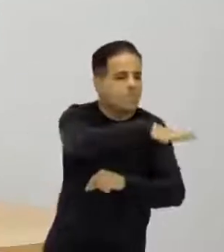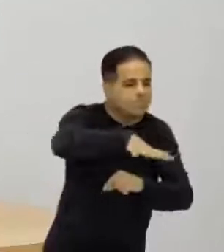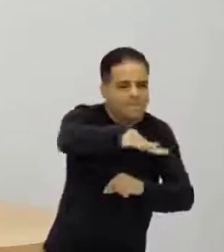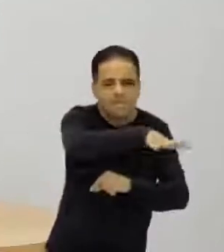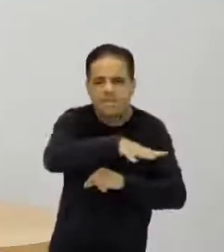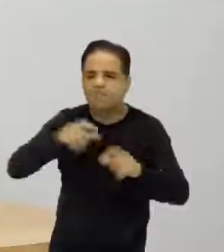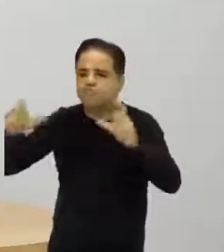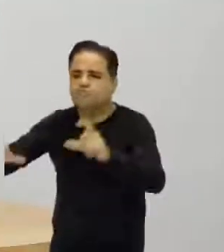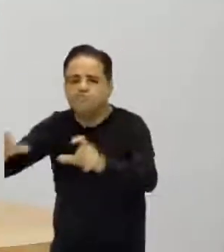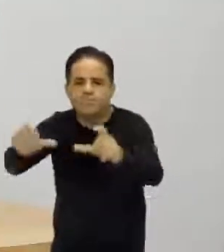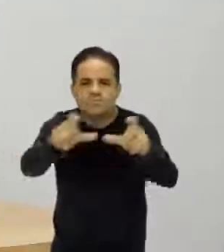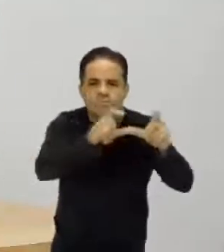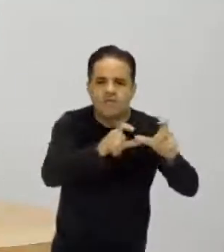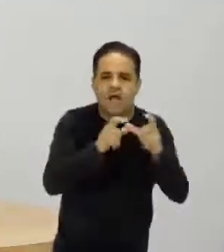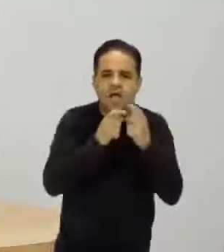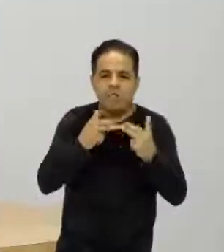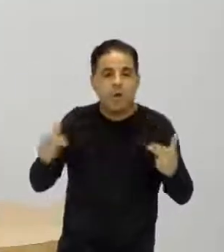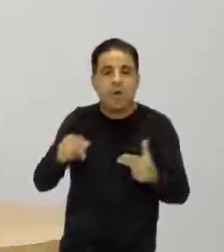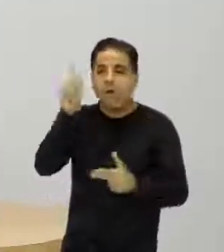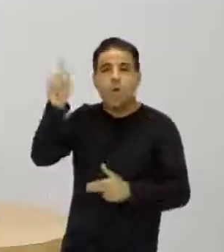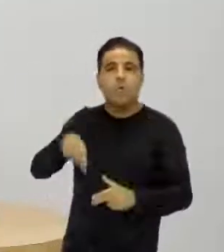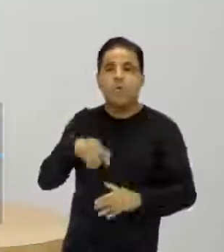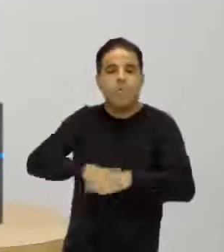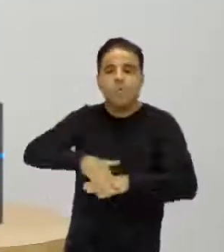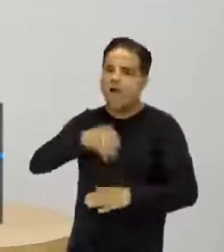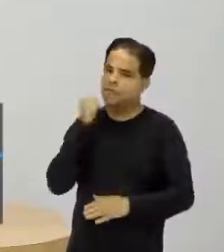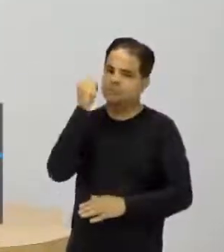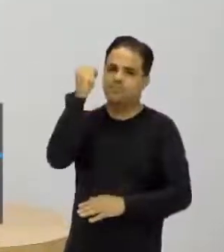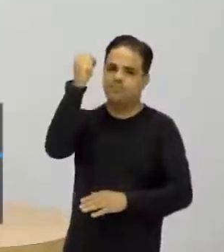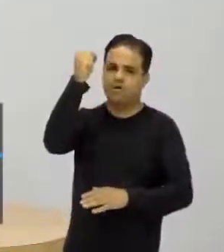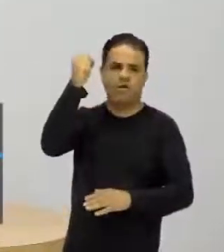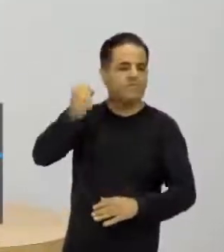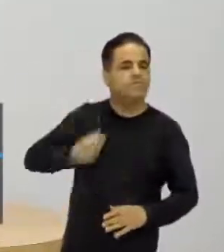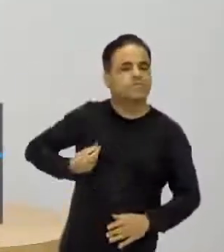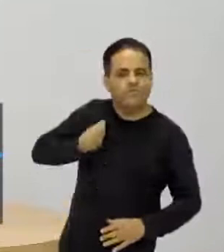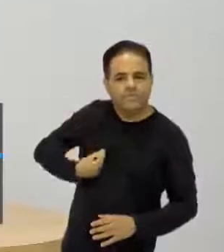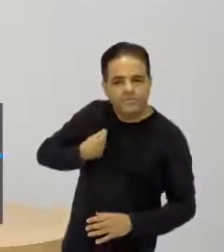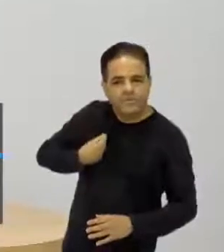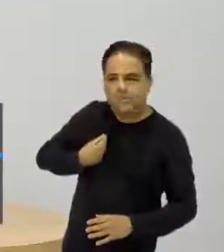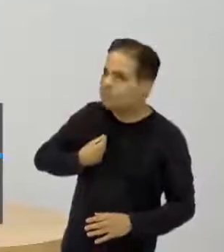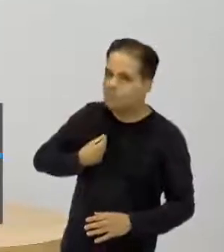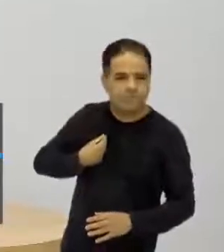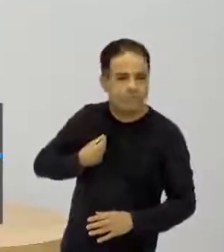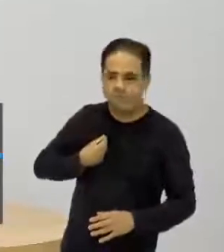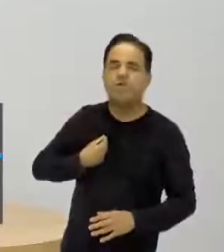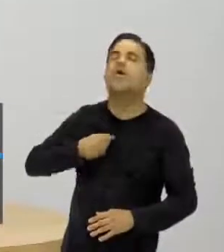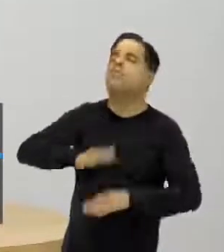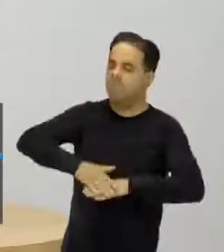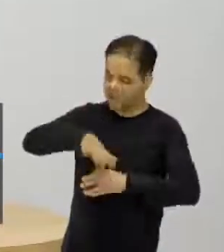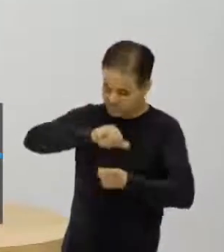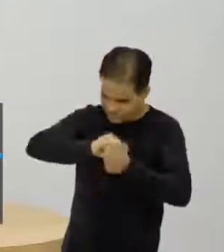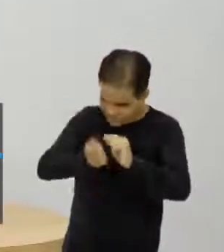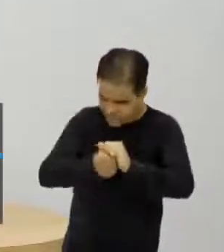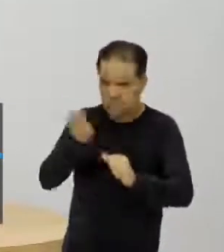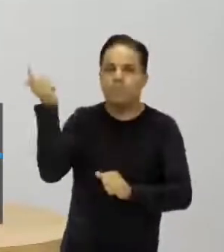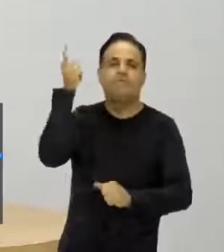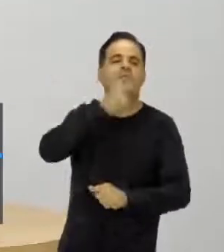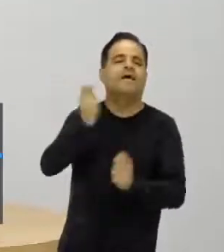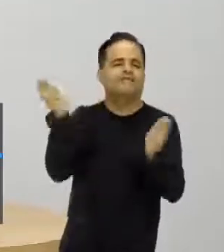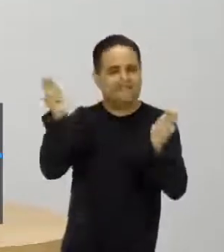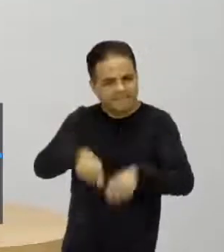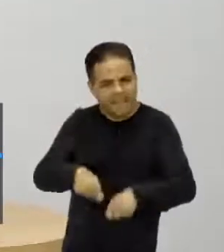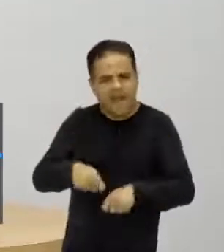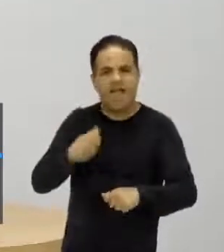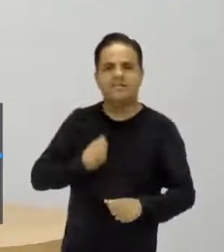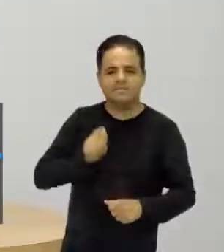ambientes. Então, sempre uma coisa, gente, não é o mais forte que sobrevive, mas é o mais apto que sobrevive, né? Aquele